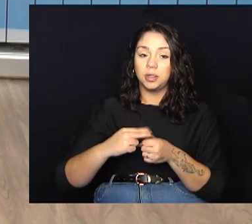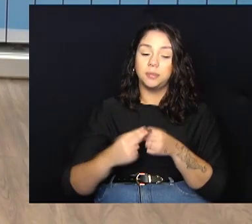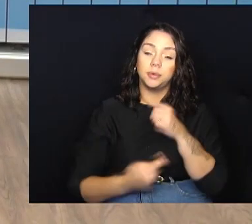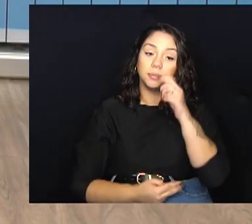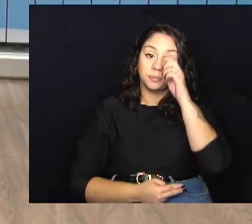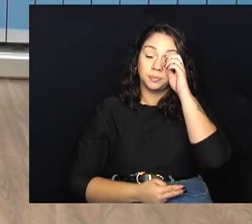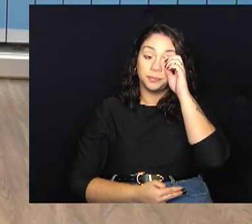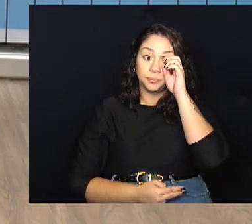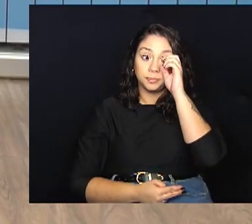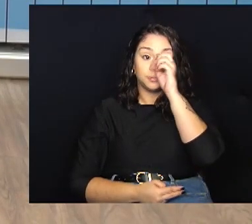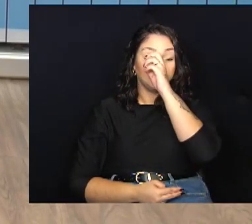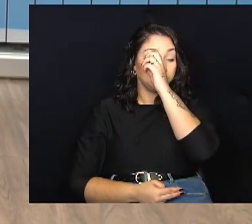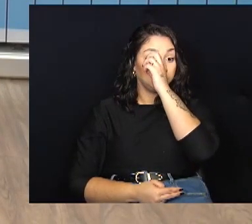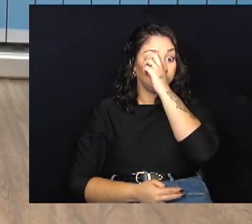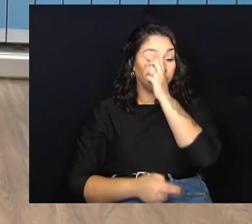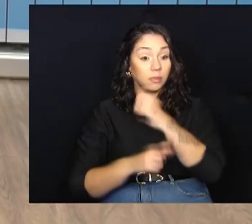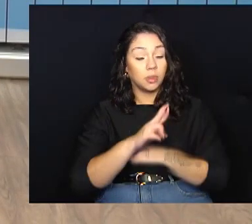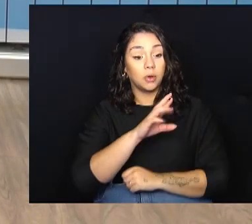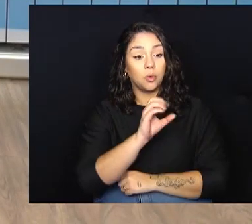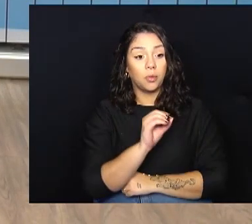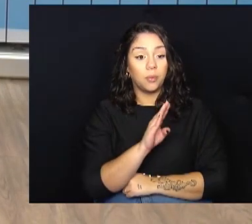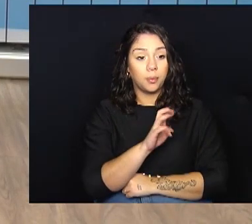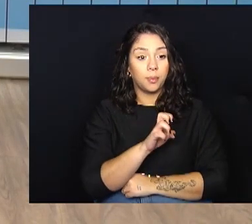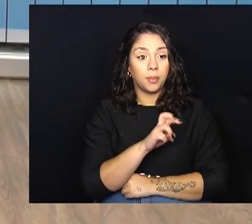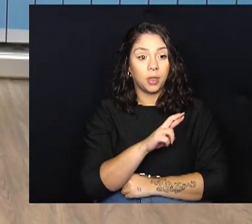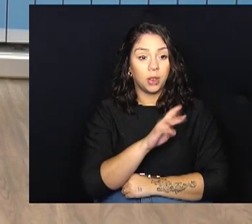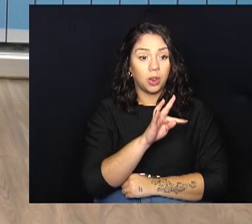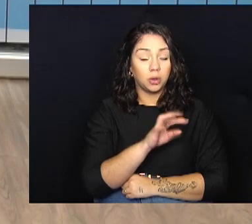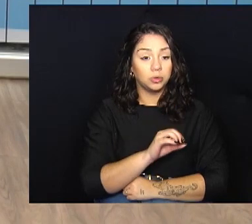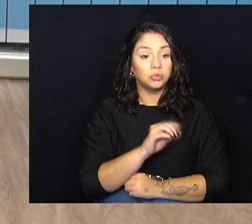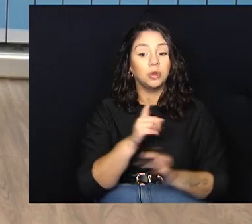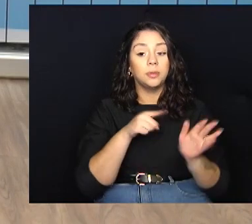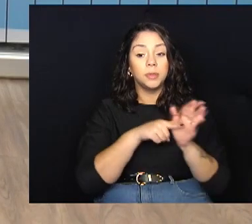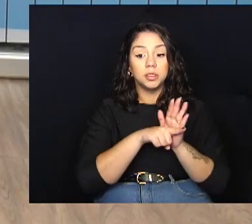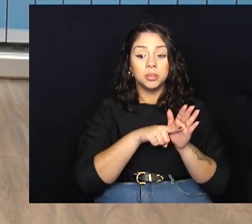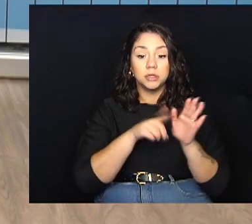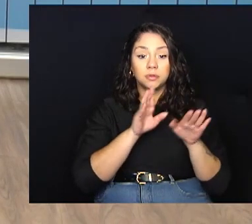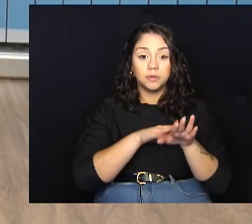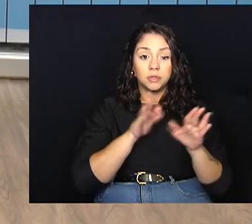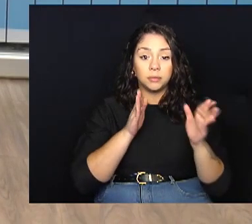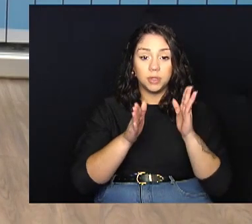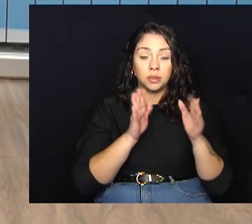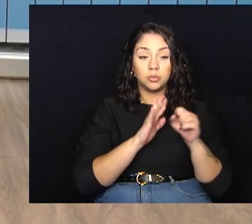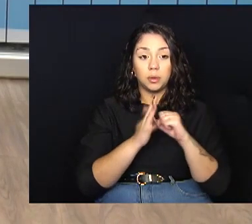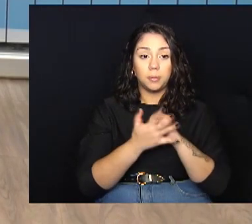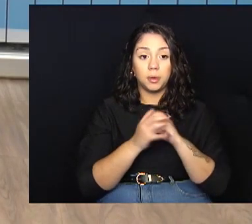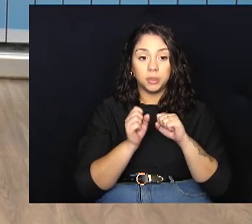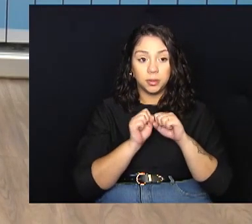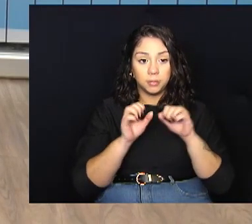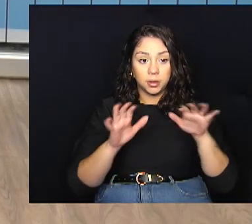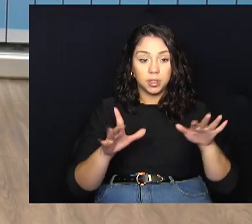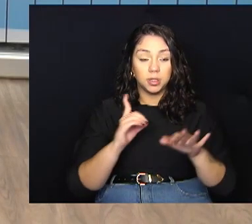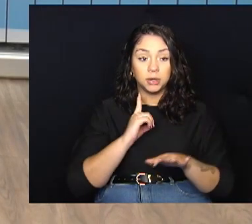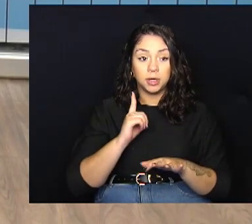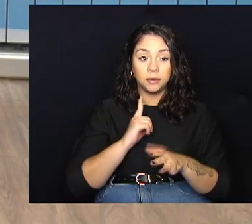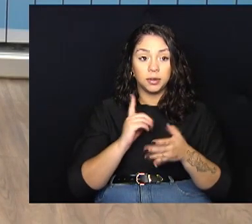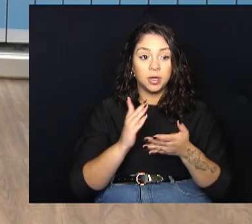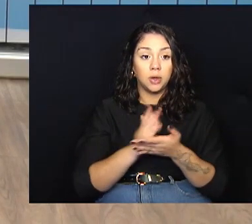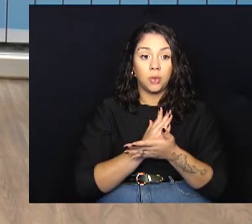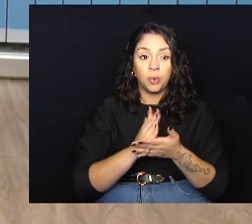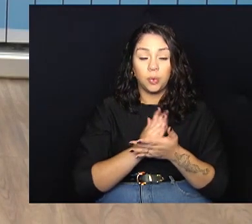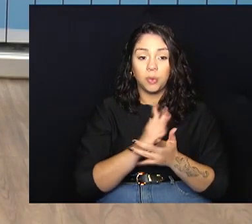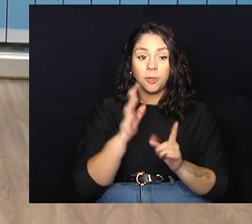Roberto a pesquisa sendo realizada durante a pandemia da covid-19 Trouxe alguma